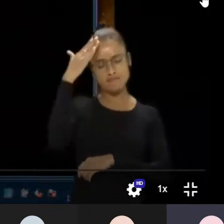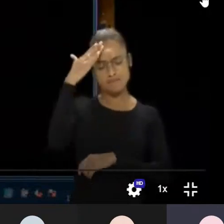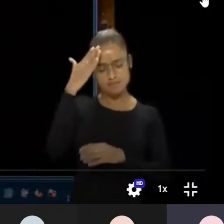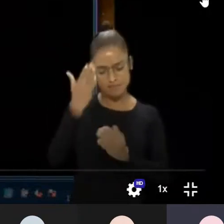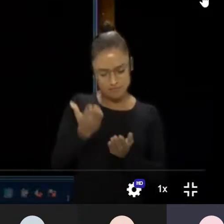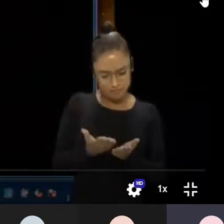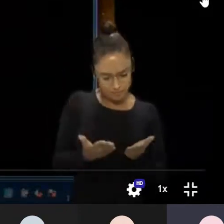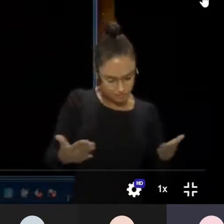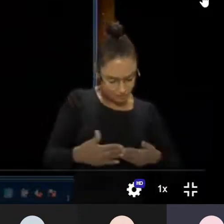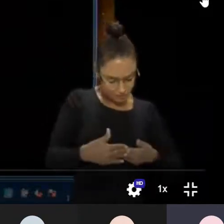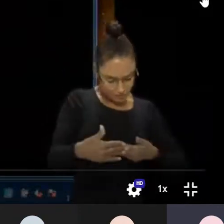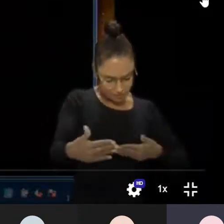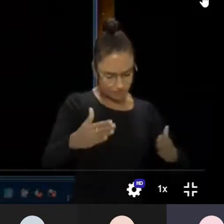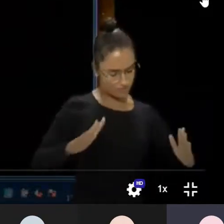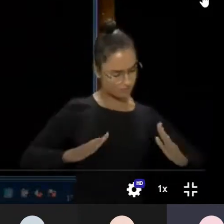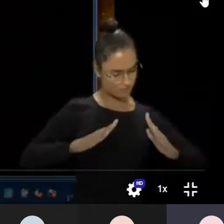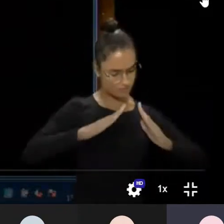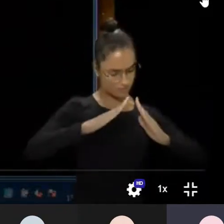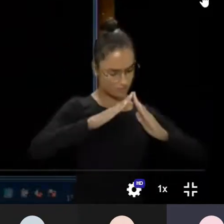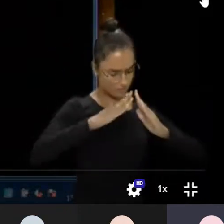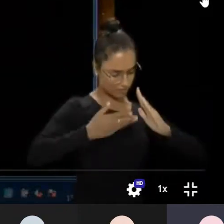planificado.